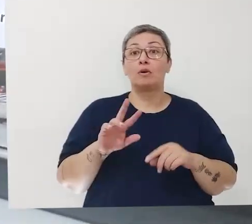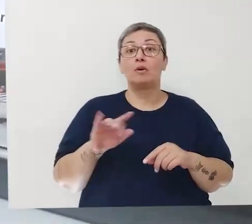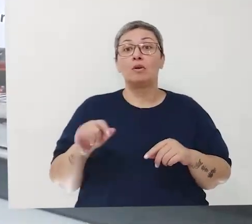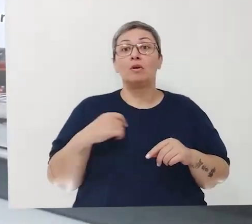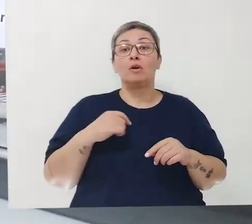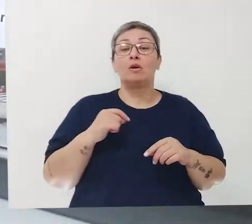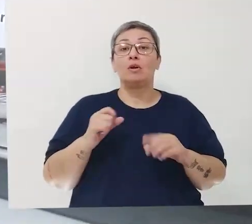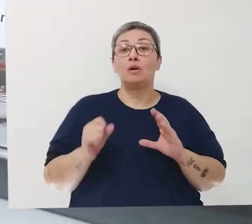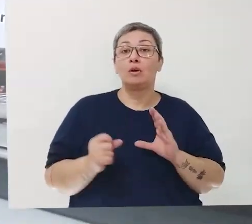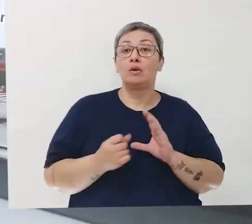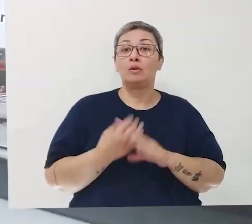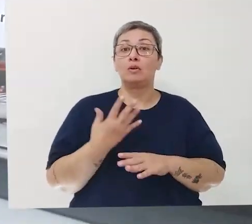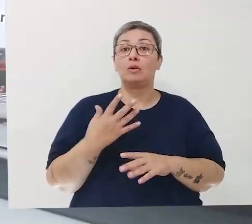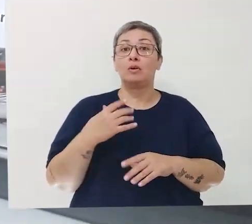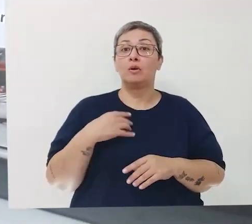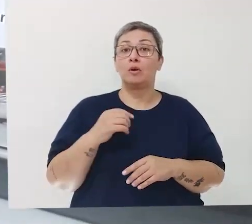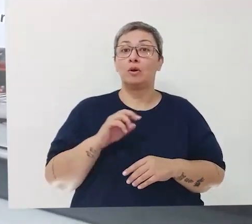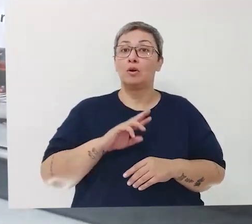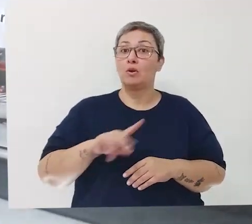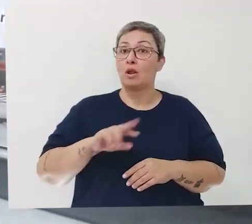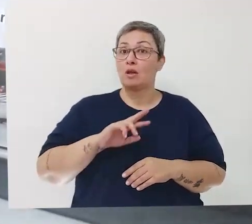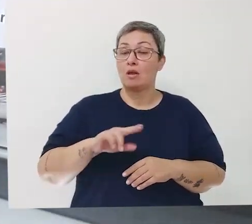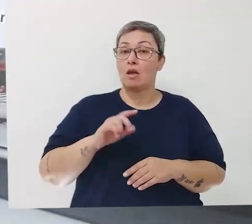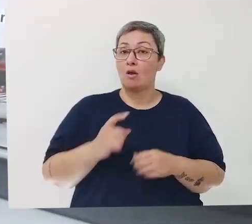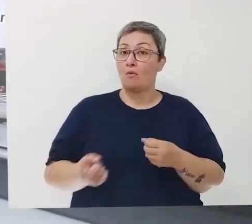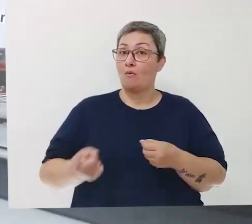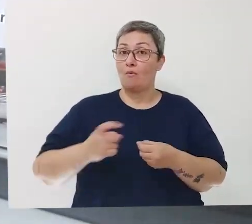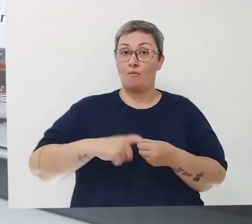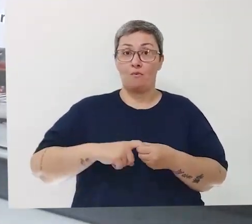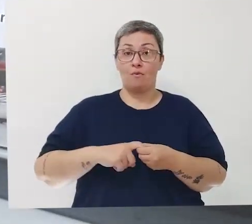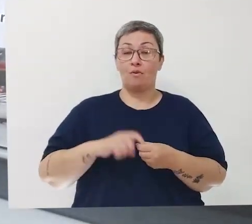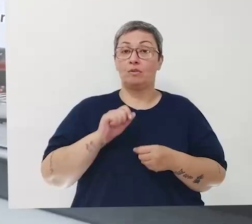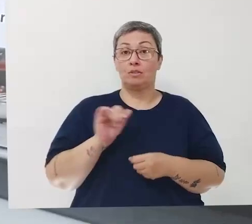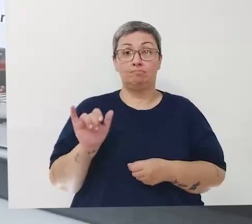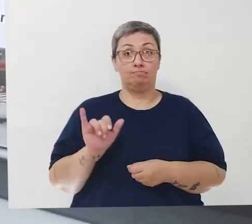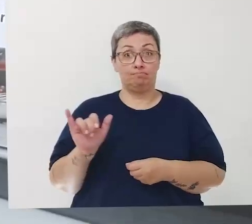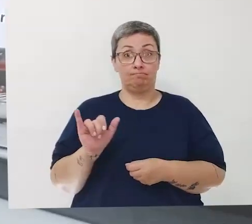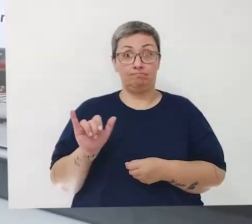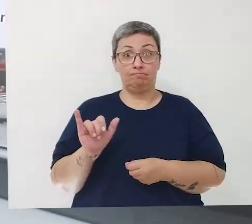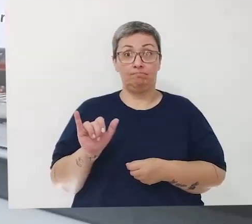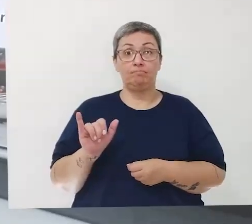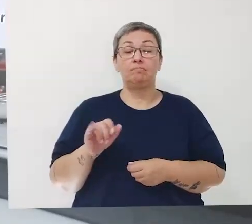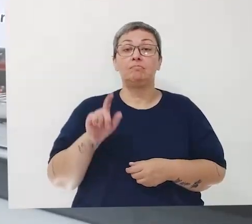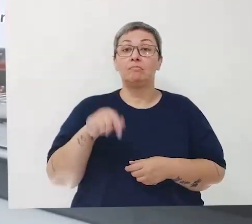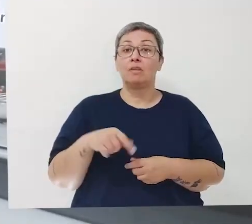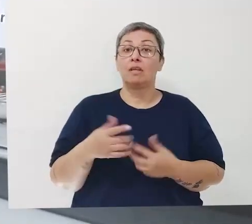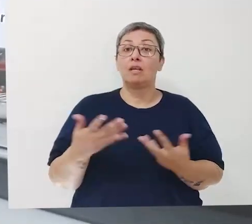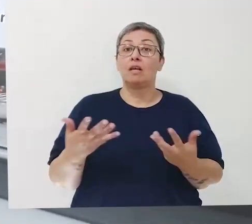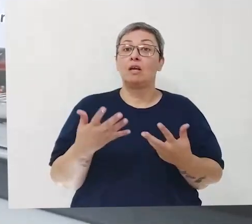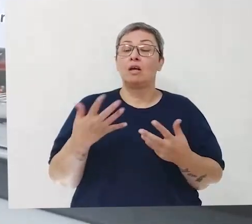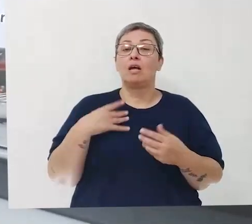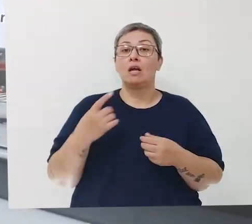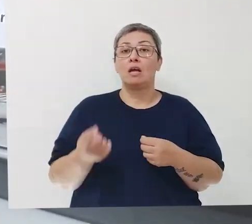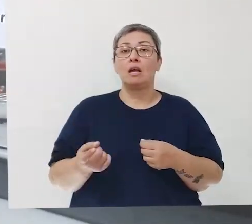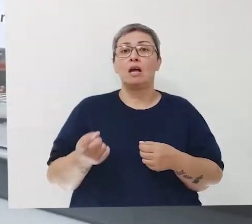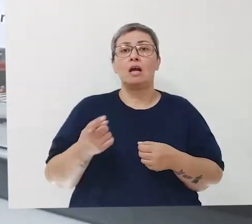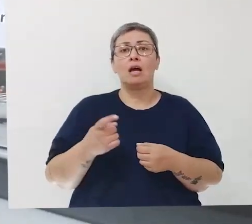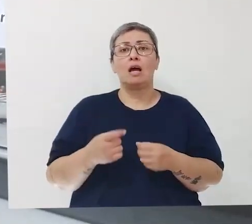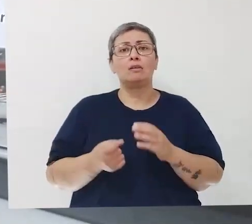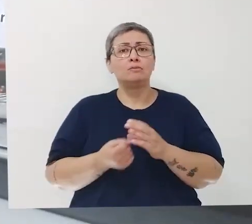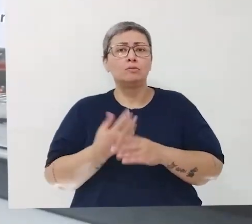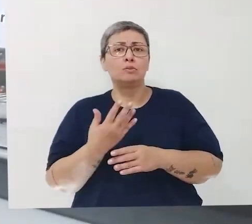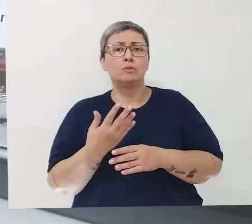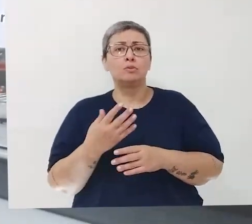as fontes não renováveis de energia, tá? As fontes de